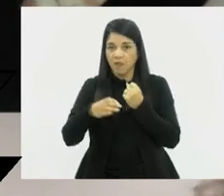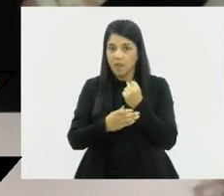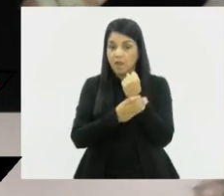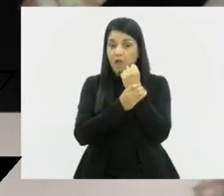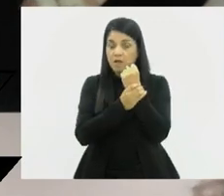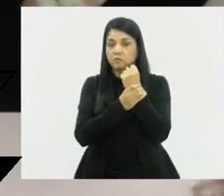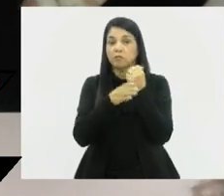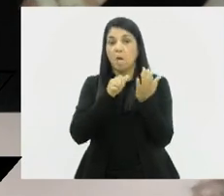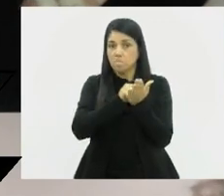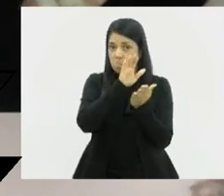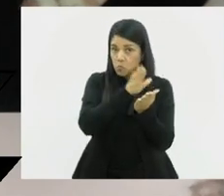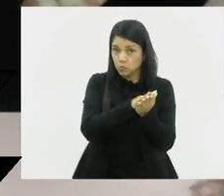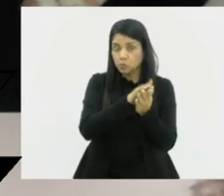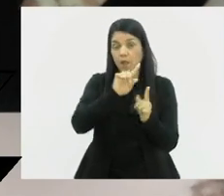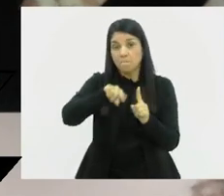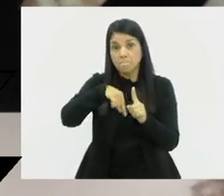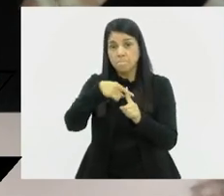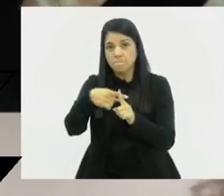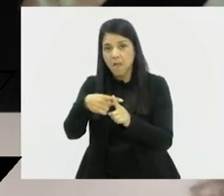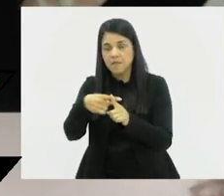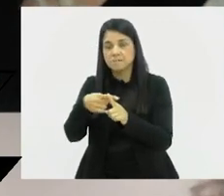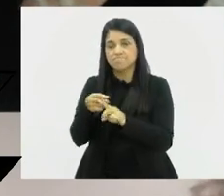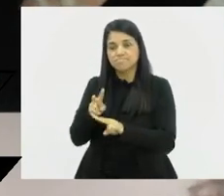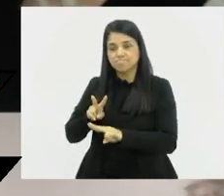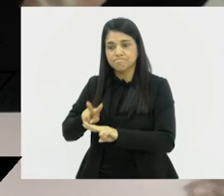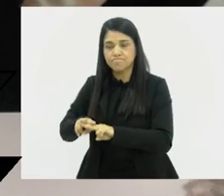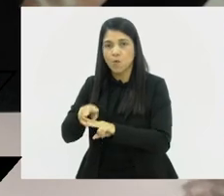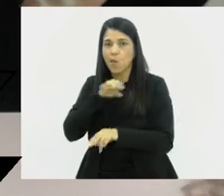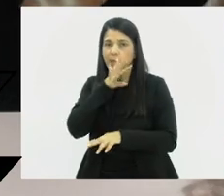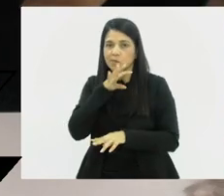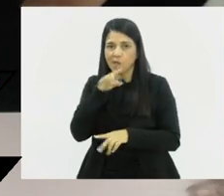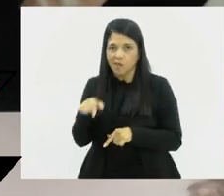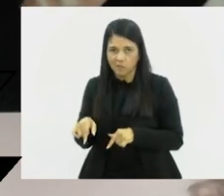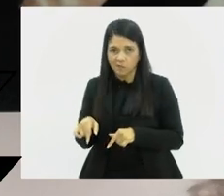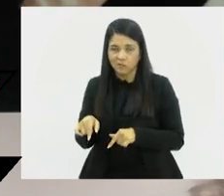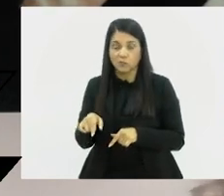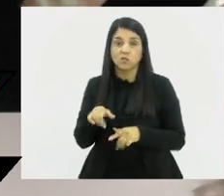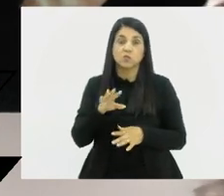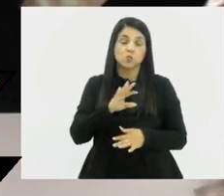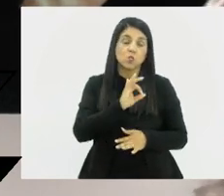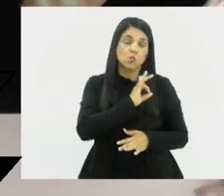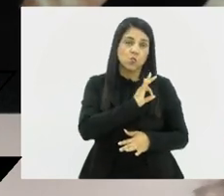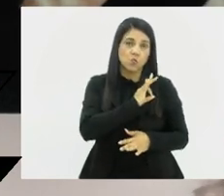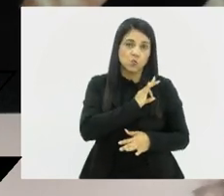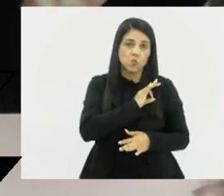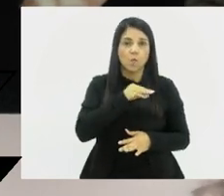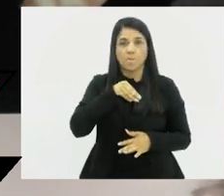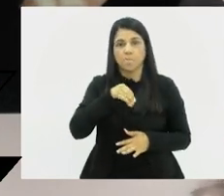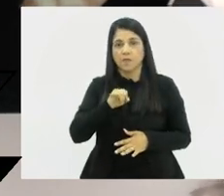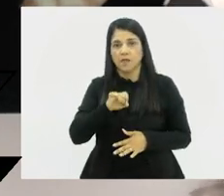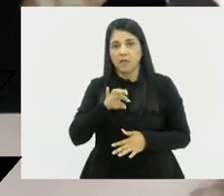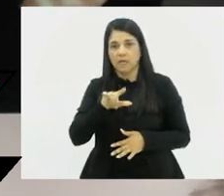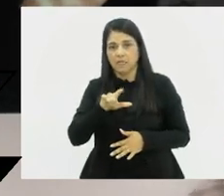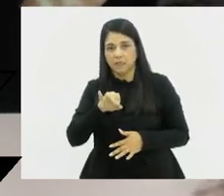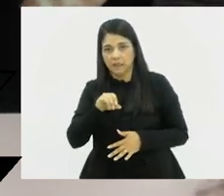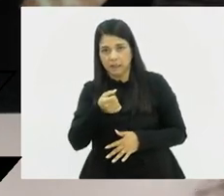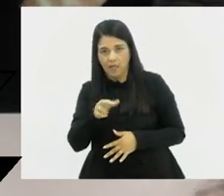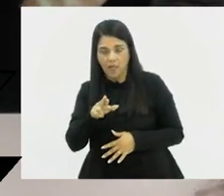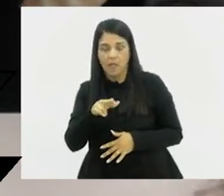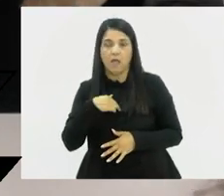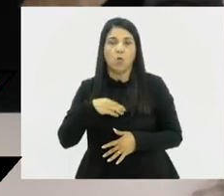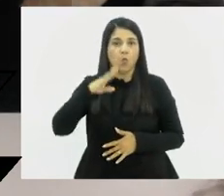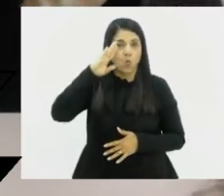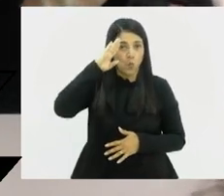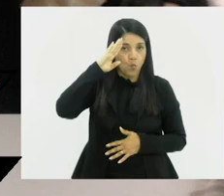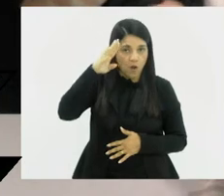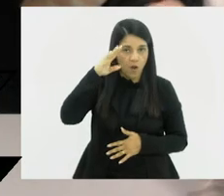animal. Então, se um policial militar, um policial civil ou um guarda municipal, qualquer agente de autoridade que estiver no